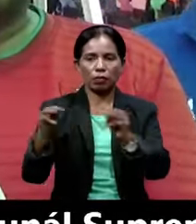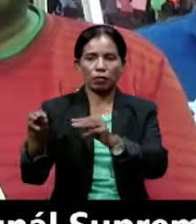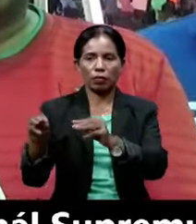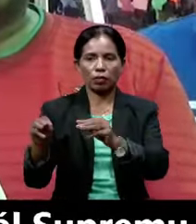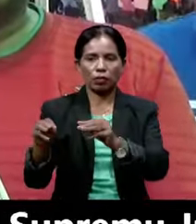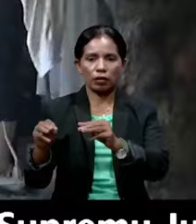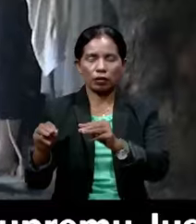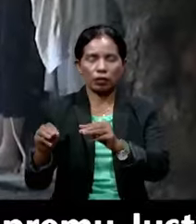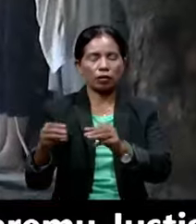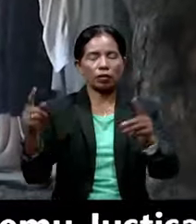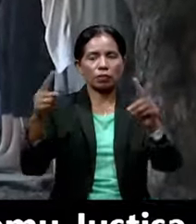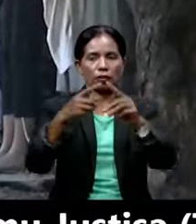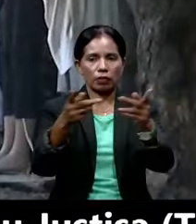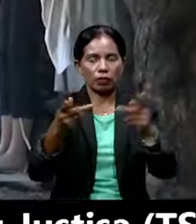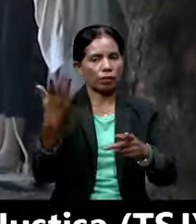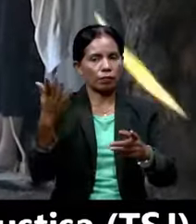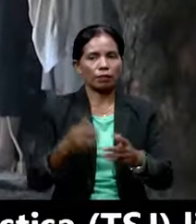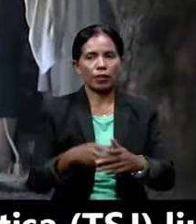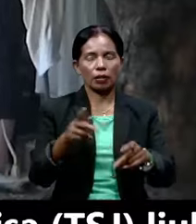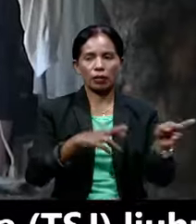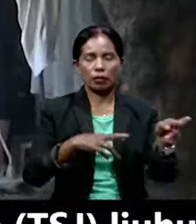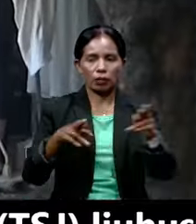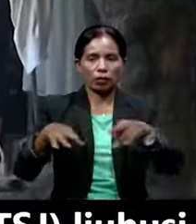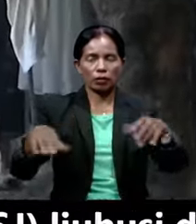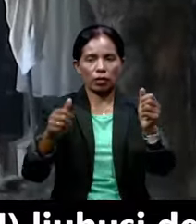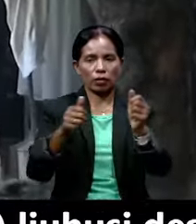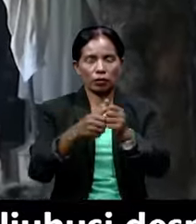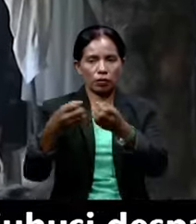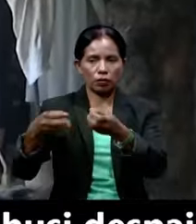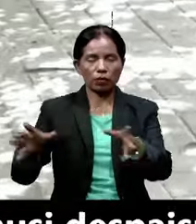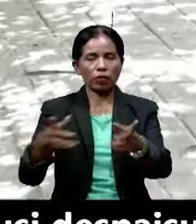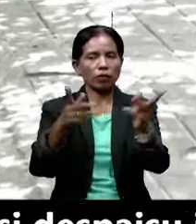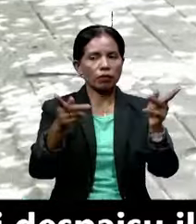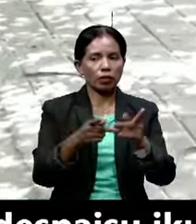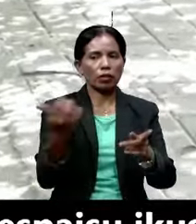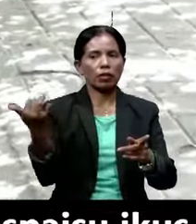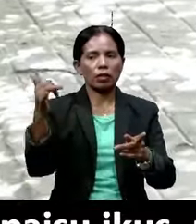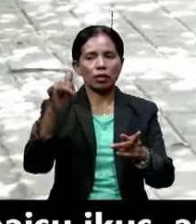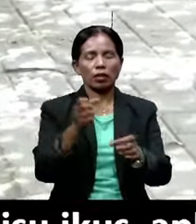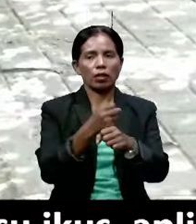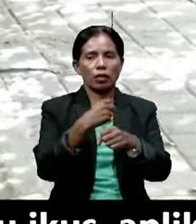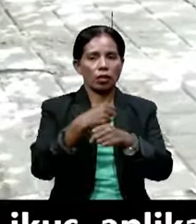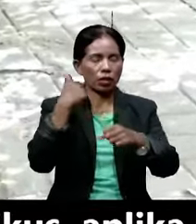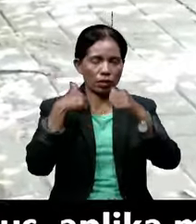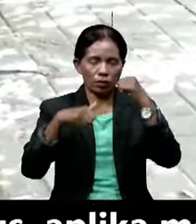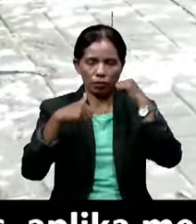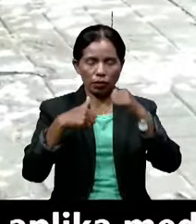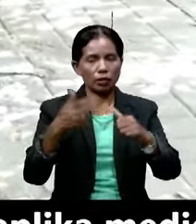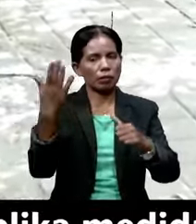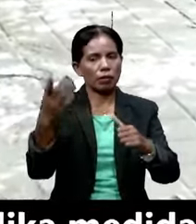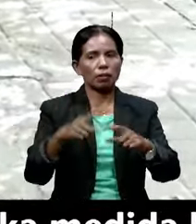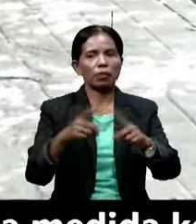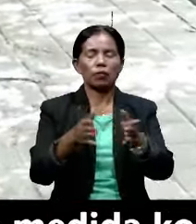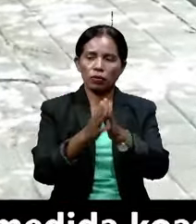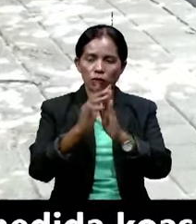bem, parte na parte. Vendedor Sira pronto a tu coopera o de Hamamu Fati Nebe durante ne Sira lá atividade de negócio ba, mas bem